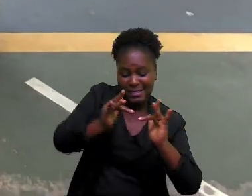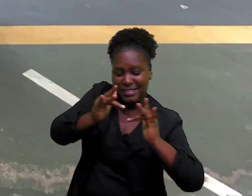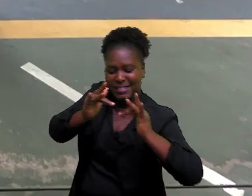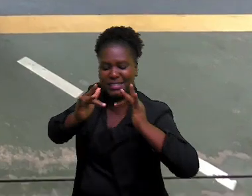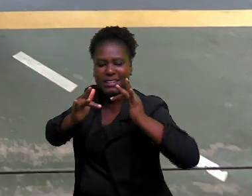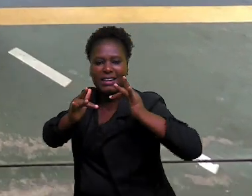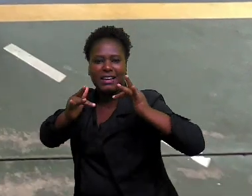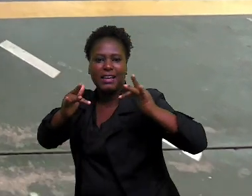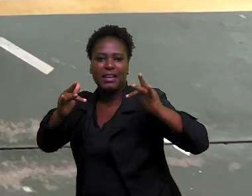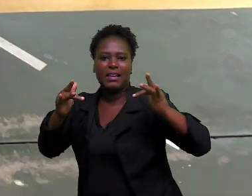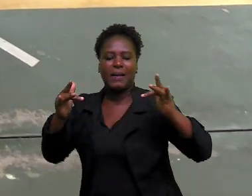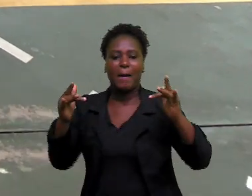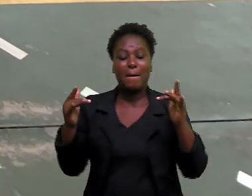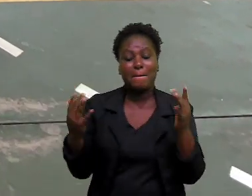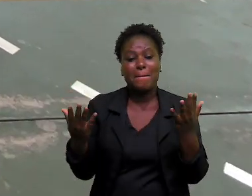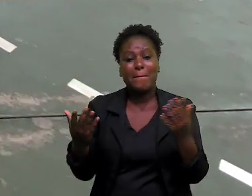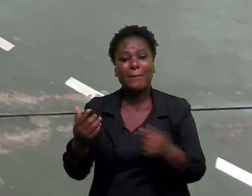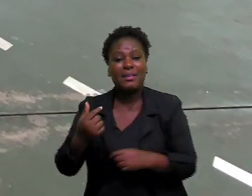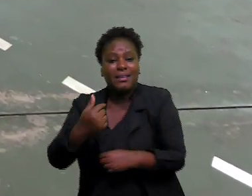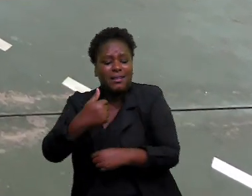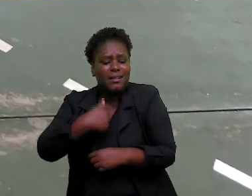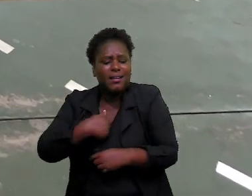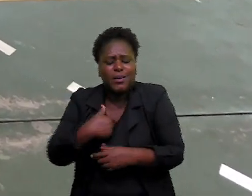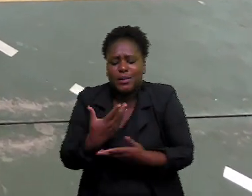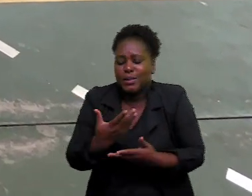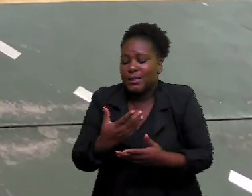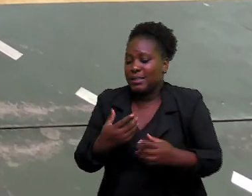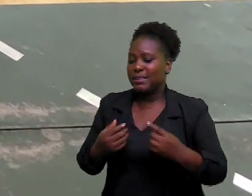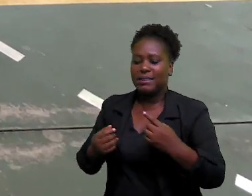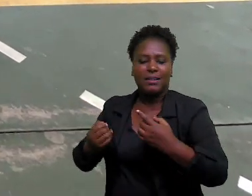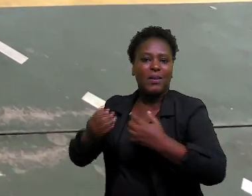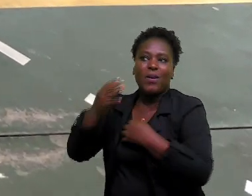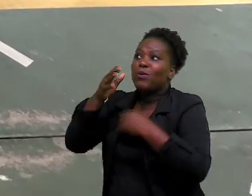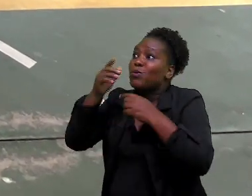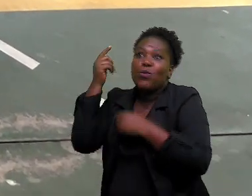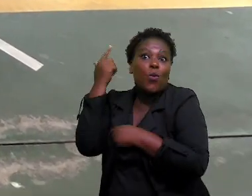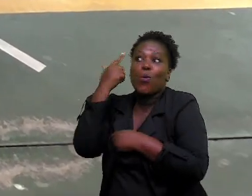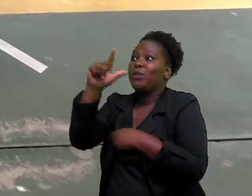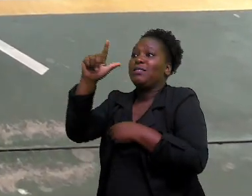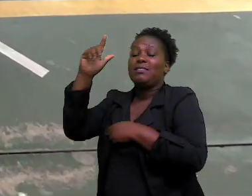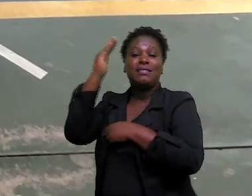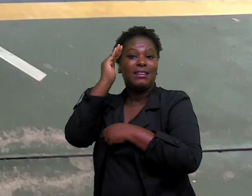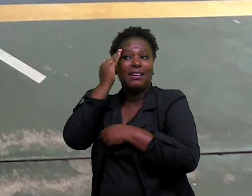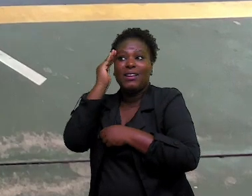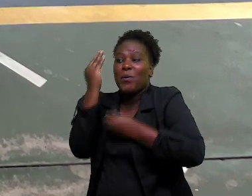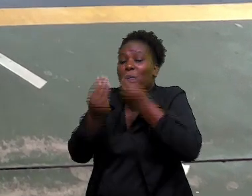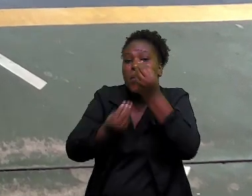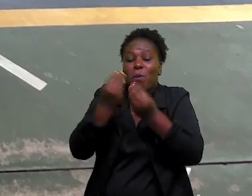Neste voo tão lindo,